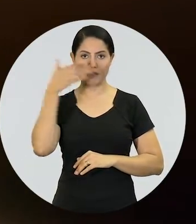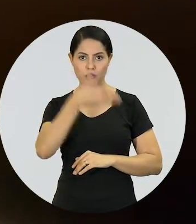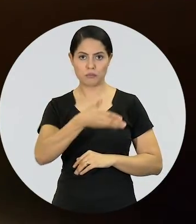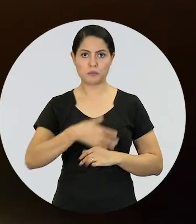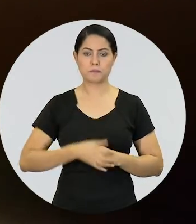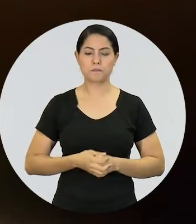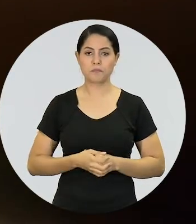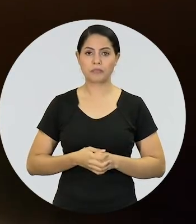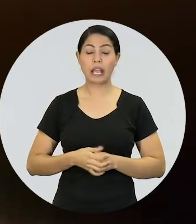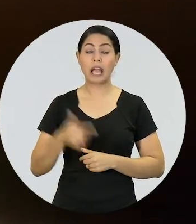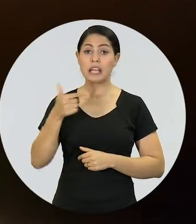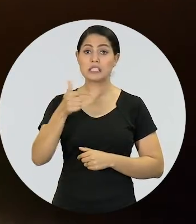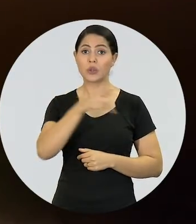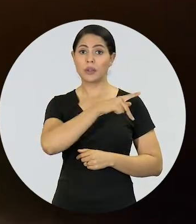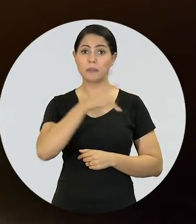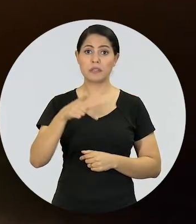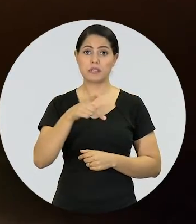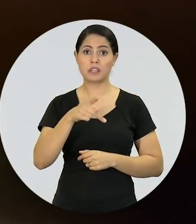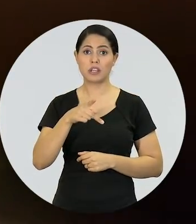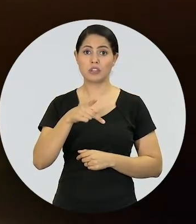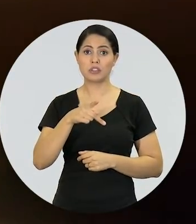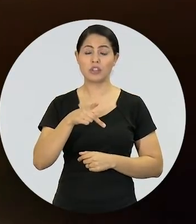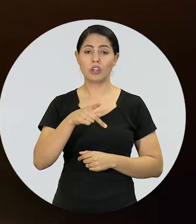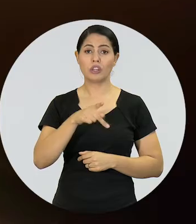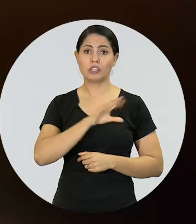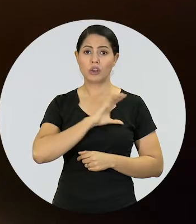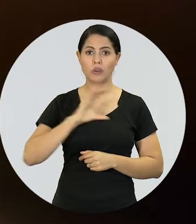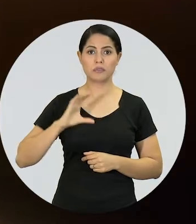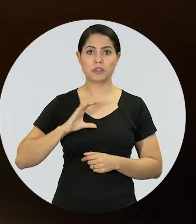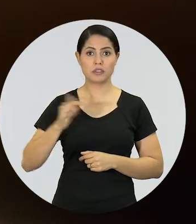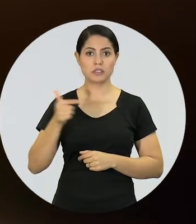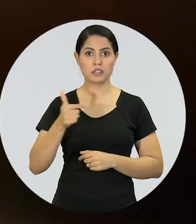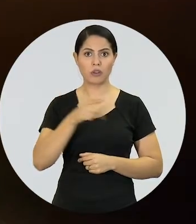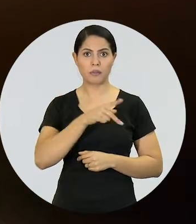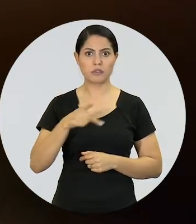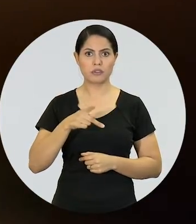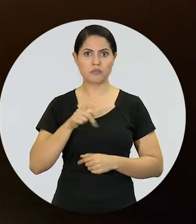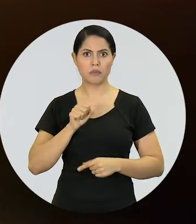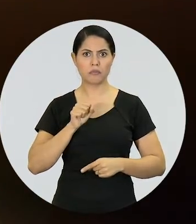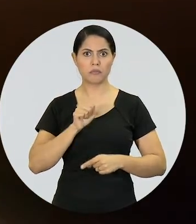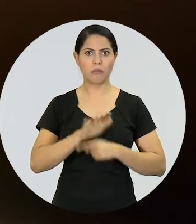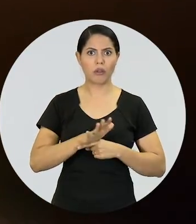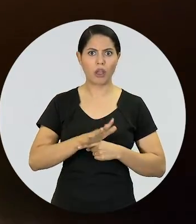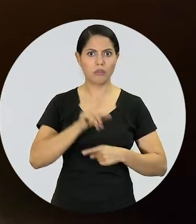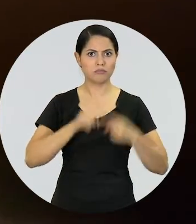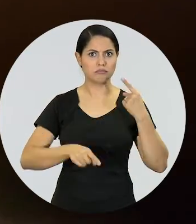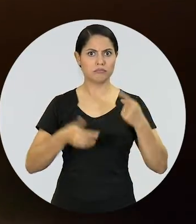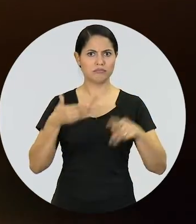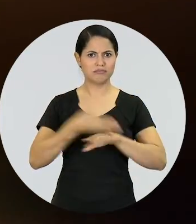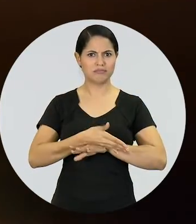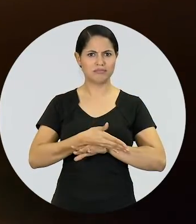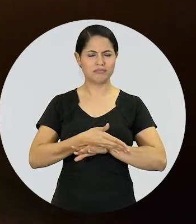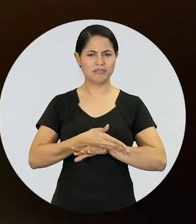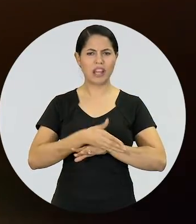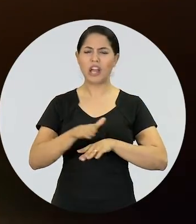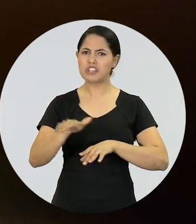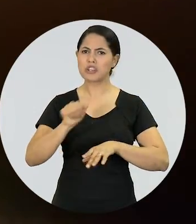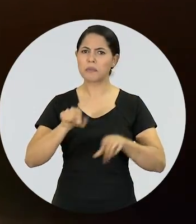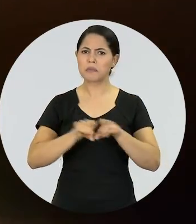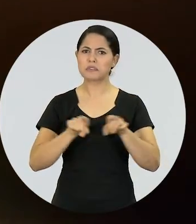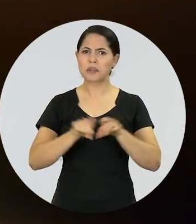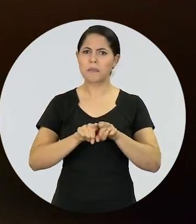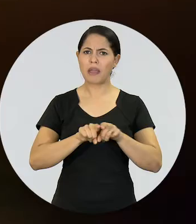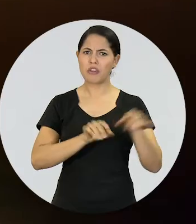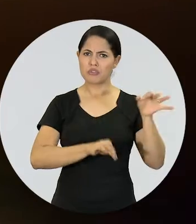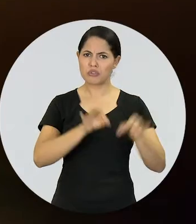Mulheres, e a minha vice-presidente da Comissão da Mulher Advogada foi barrada na porta. Assim que ela foi barrada, nós chamamos a magistrada,